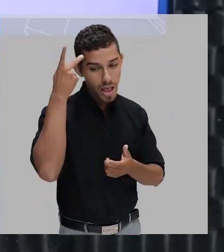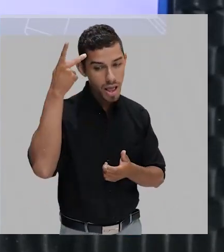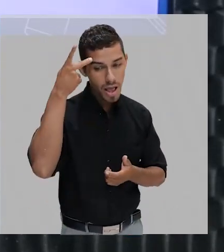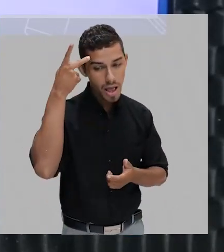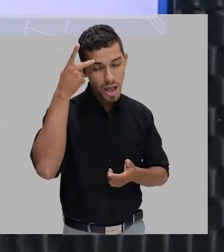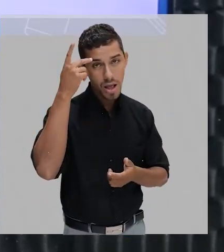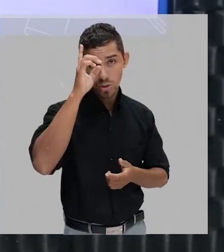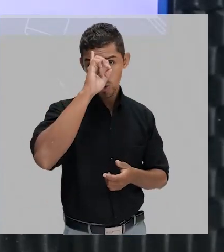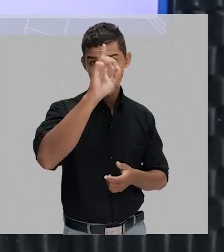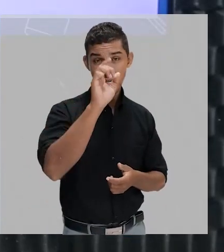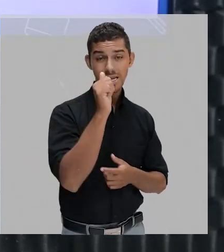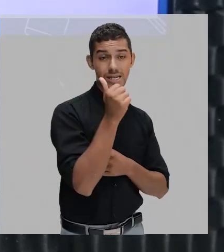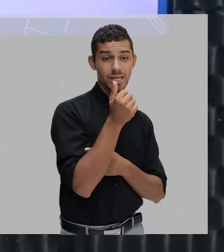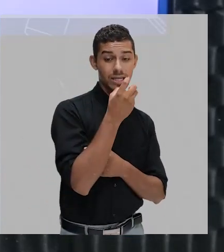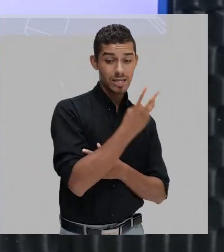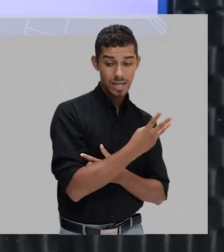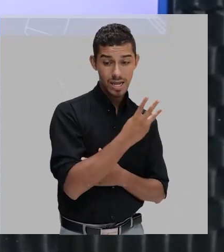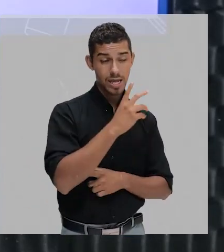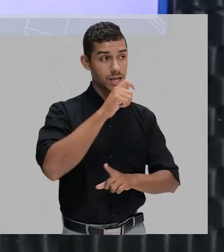de abril de